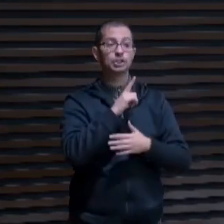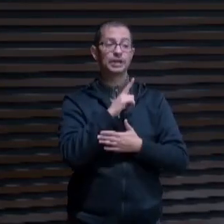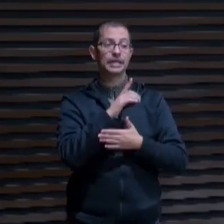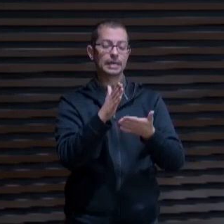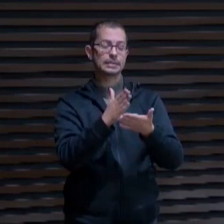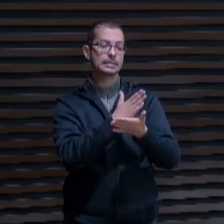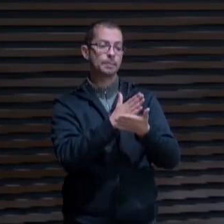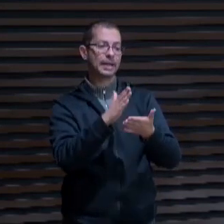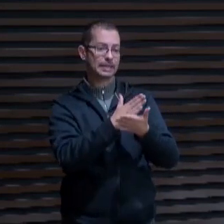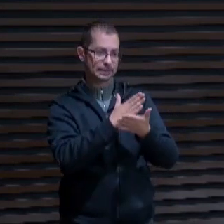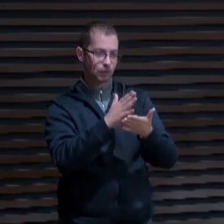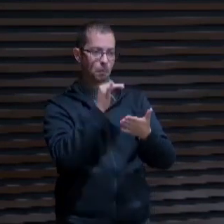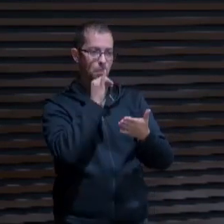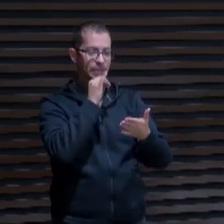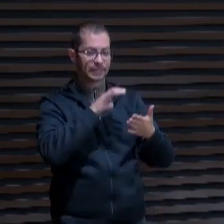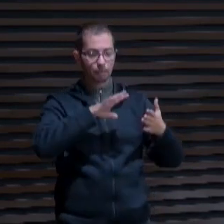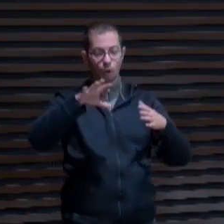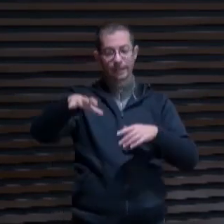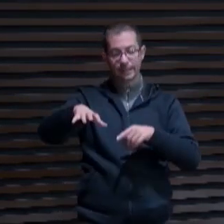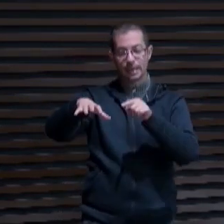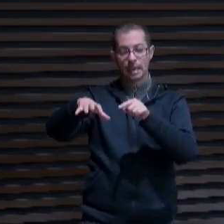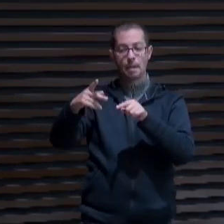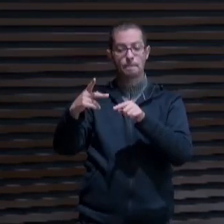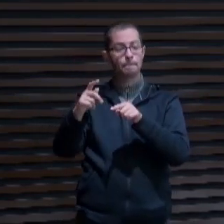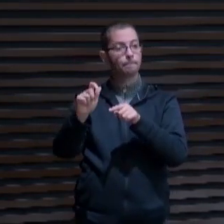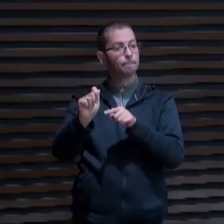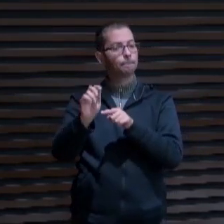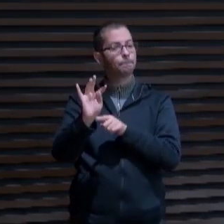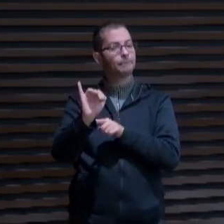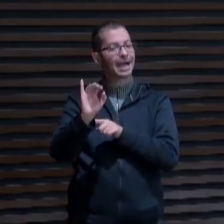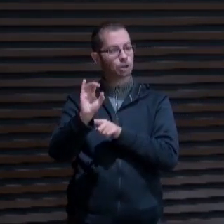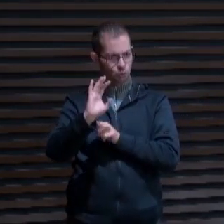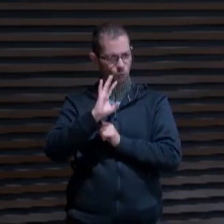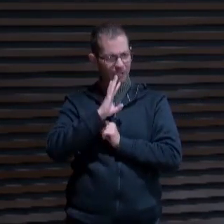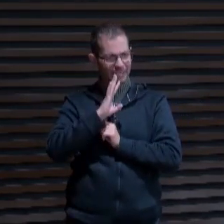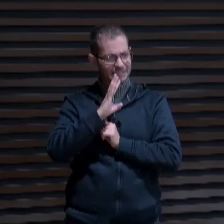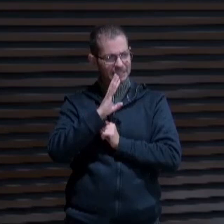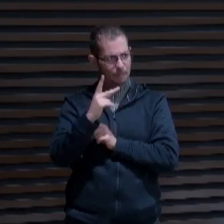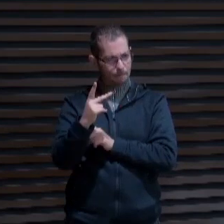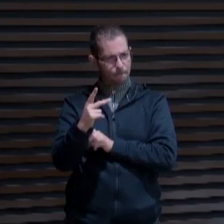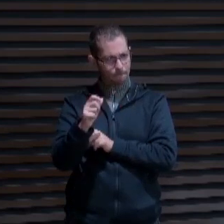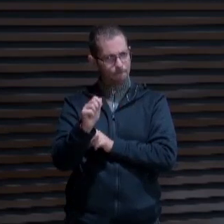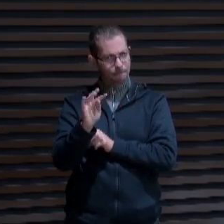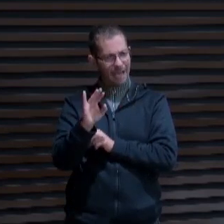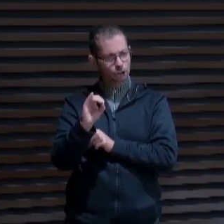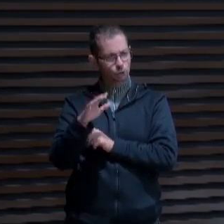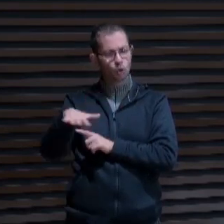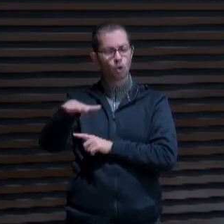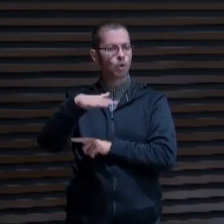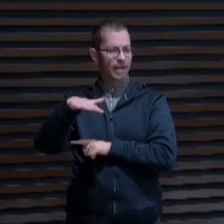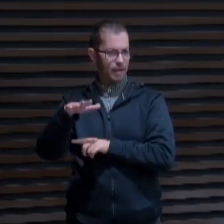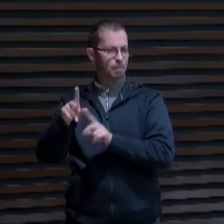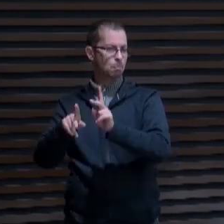o pátio para o povo, o santuário para os sacerdotes e o santo dos santos,